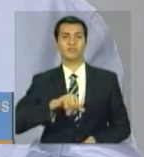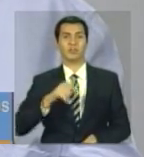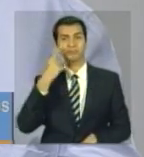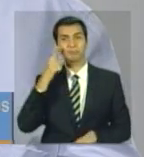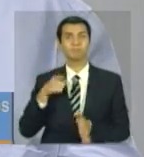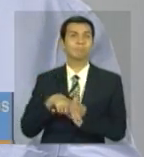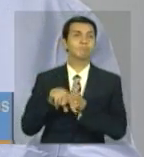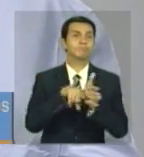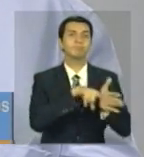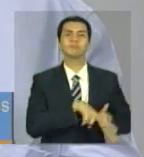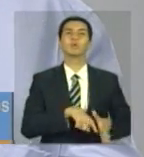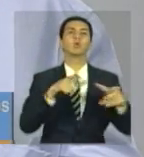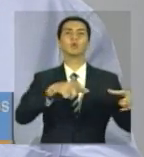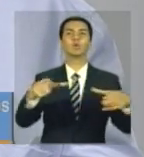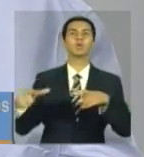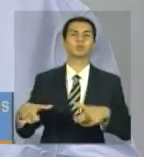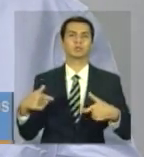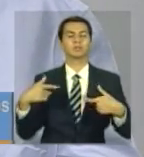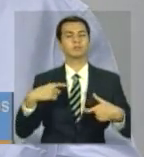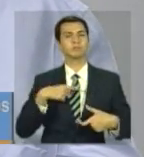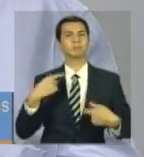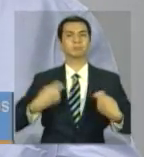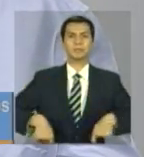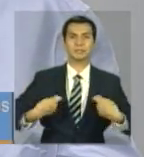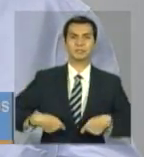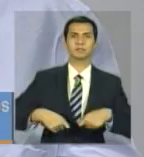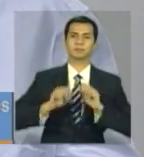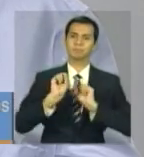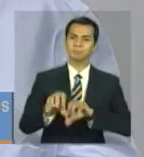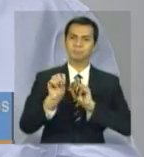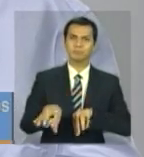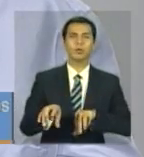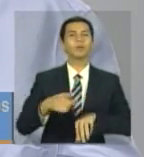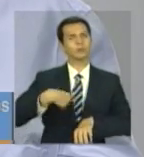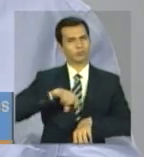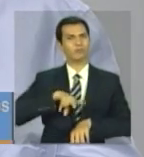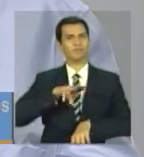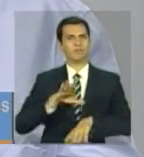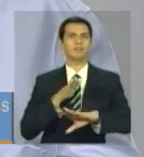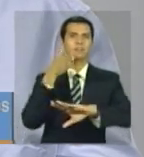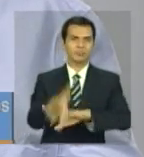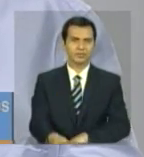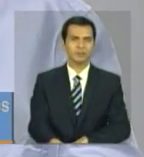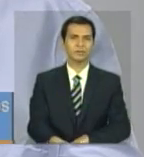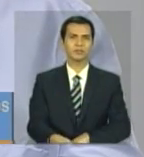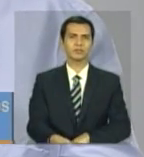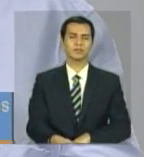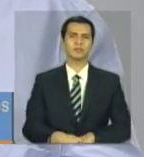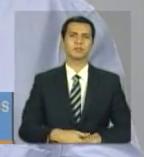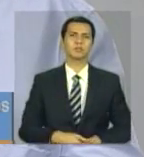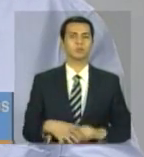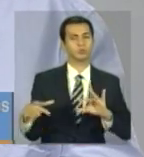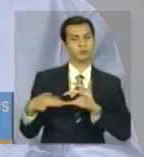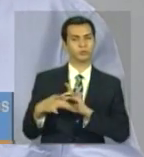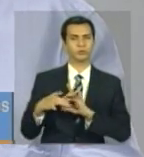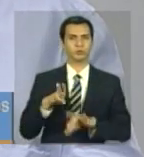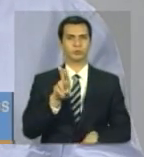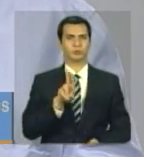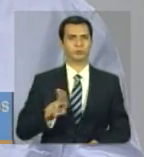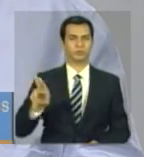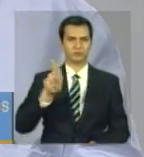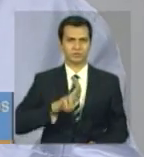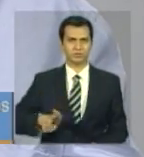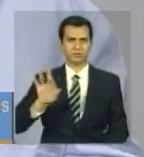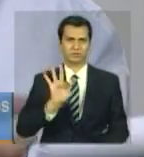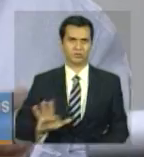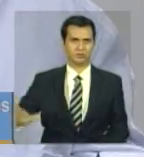onde houver necessidade de uma formação, nós vamos estar presente, querendo fazer isso com as universidades federais, né? Talvez